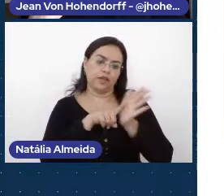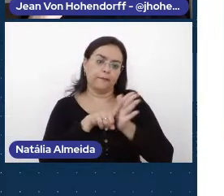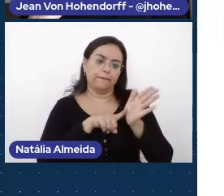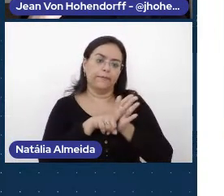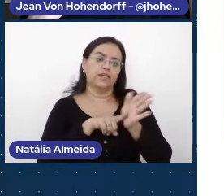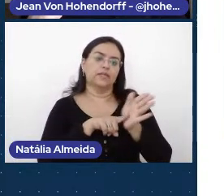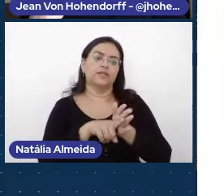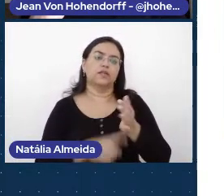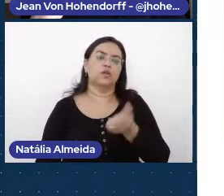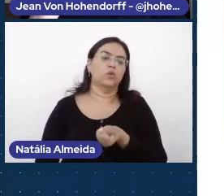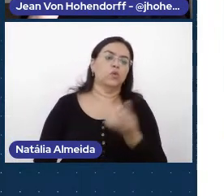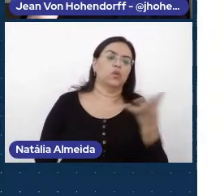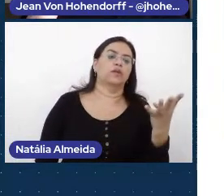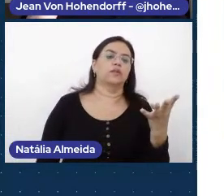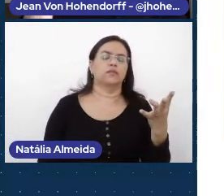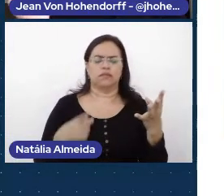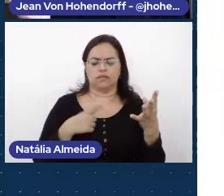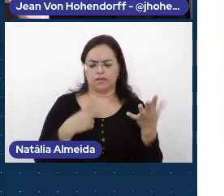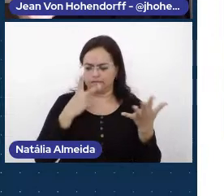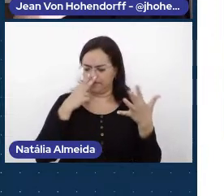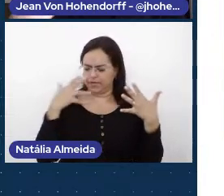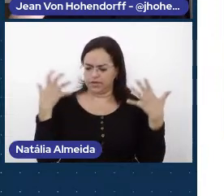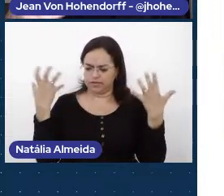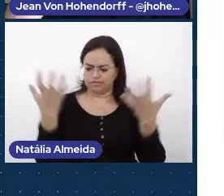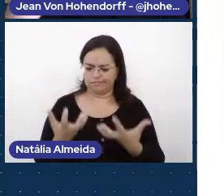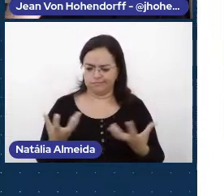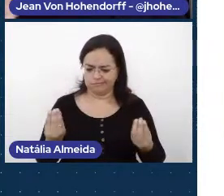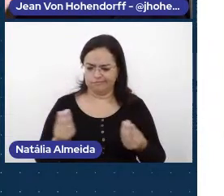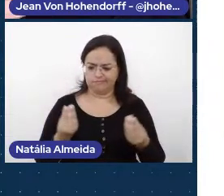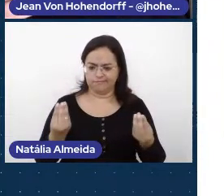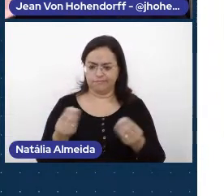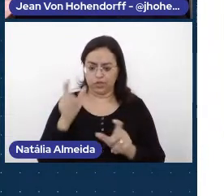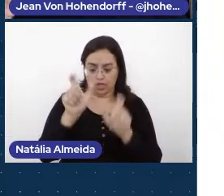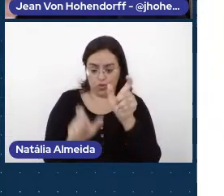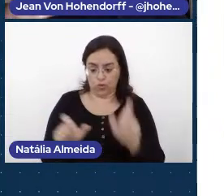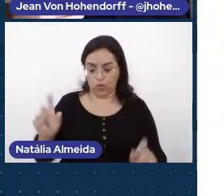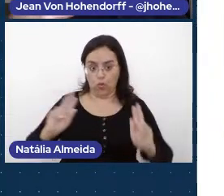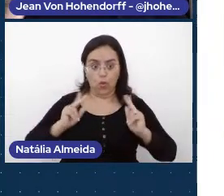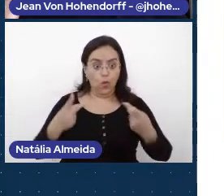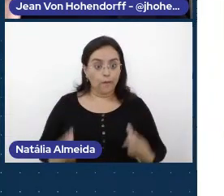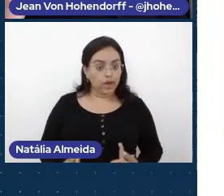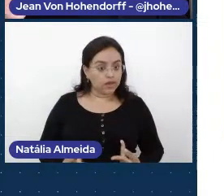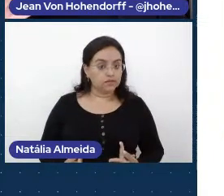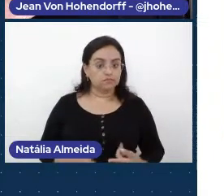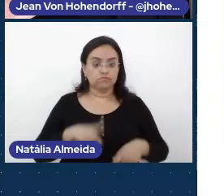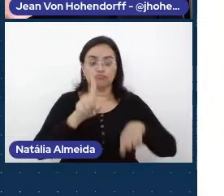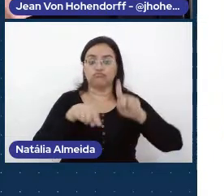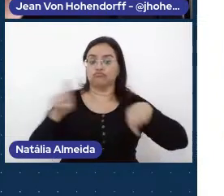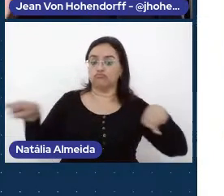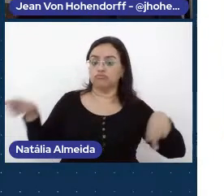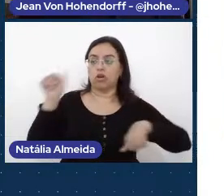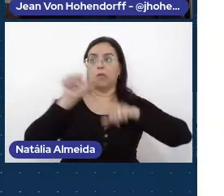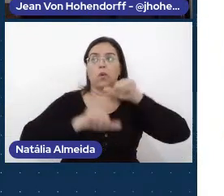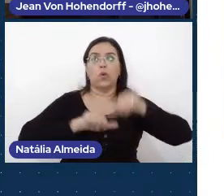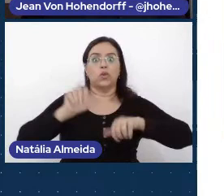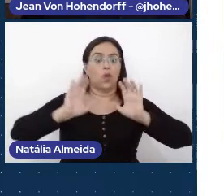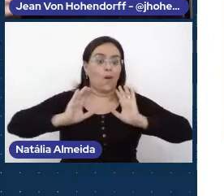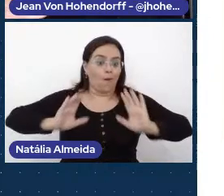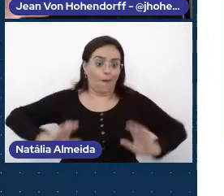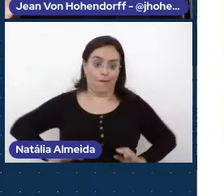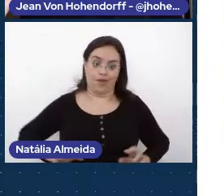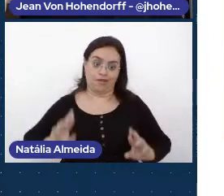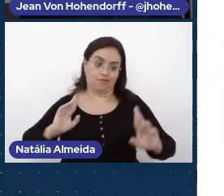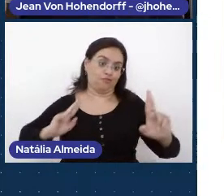de replicabilidade, porque a gente trabalha com seres humanos que são muito mutáveis, né? A gente trabalha com comportamento humano, diferente